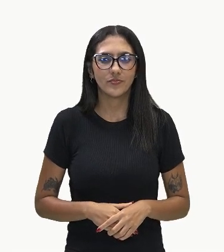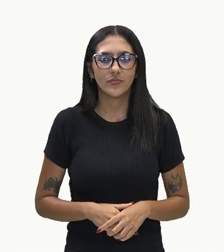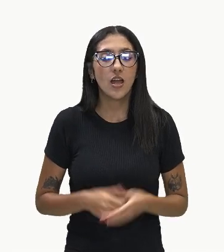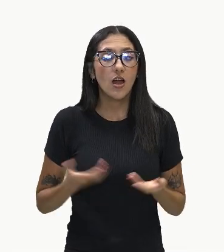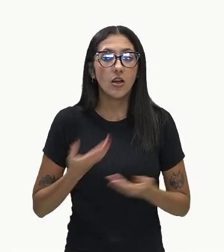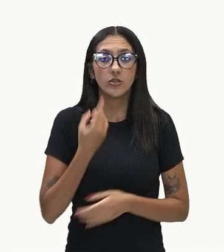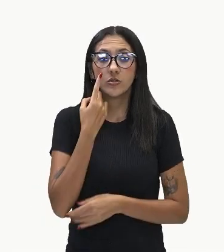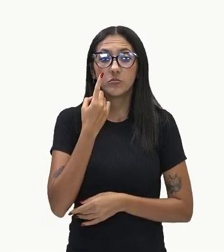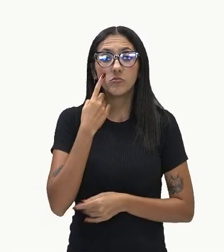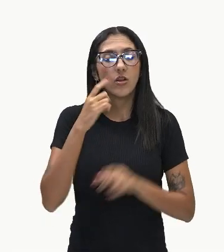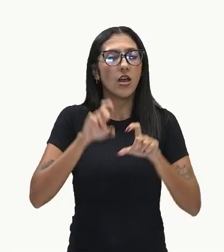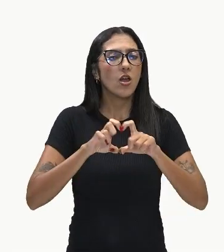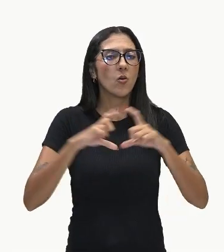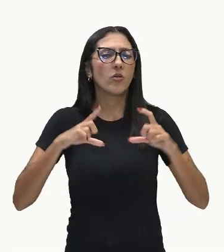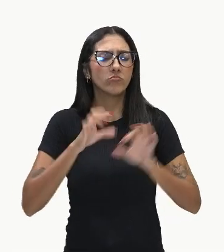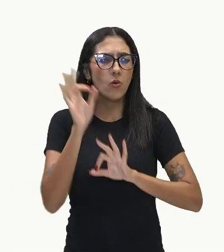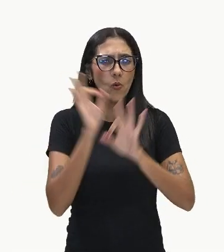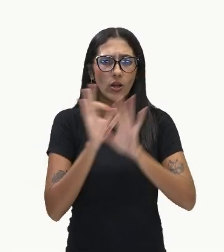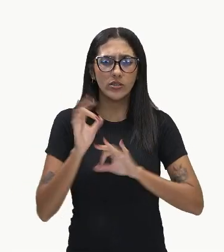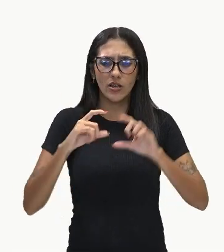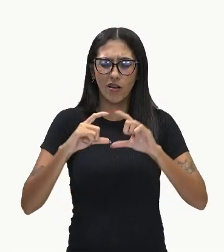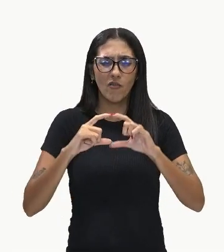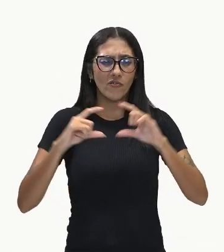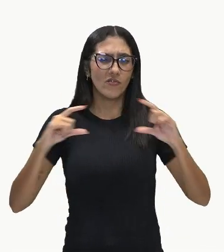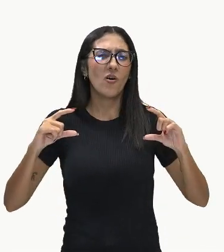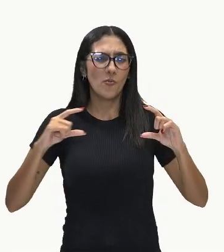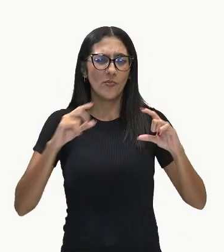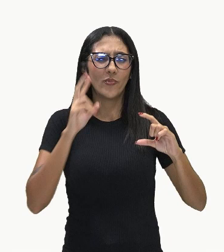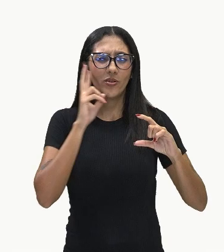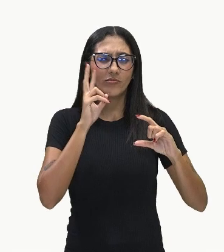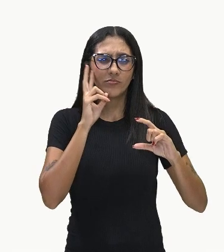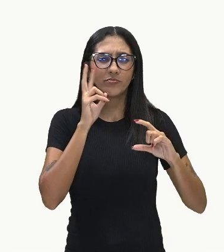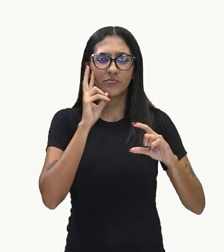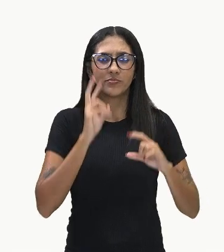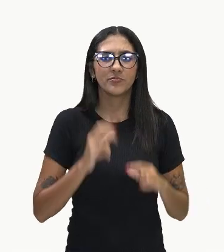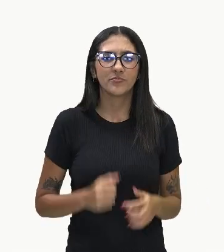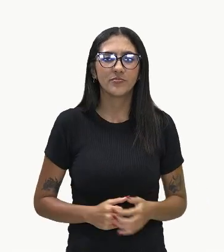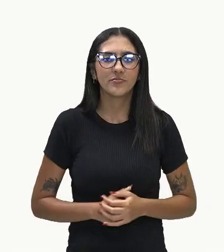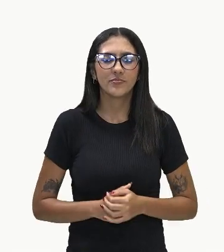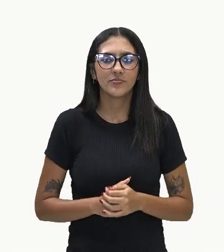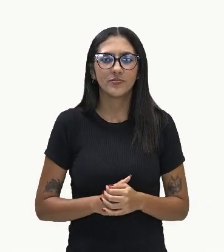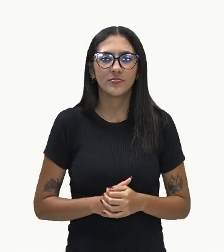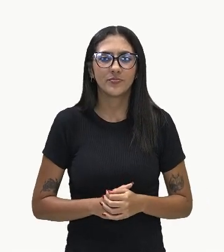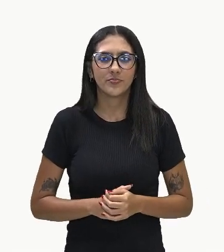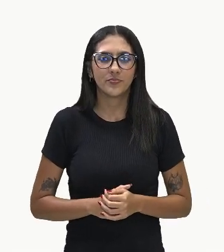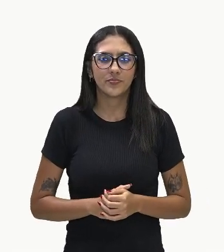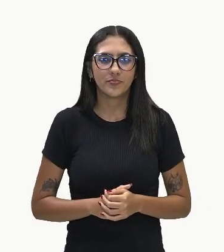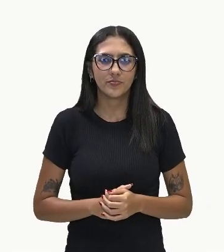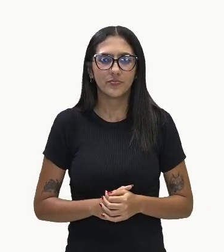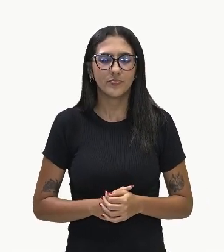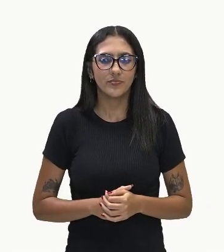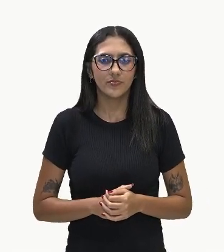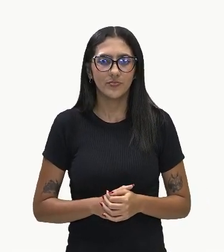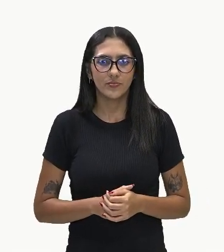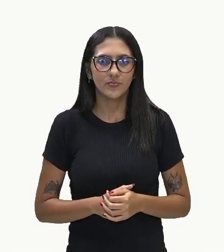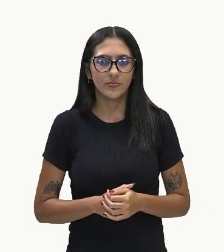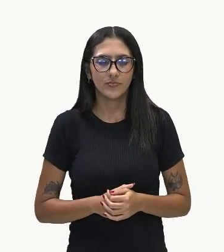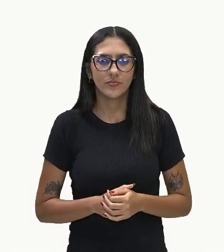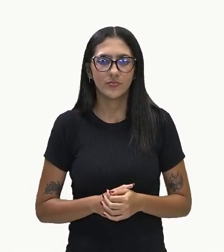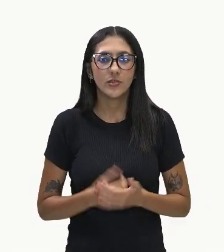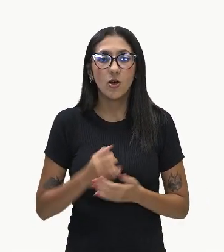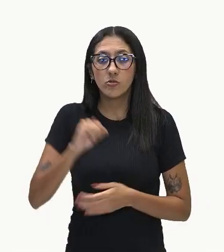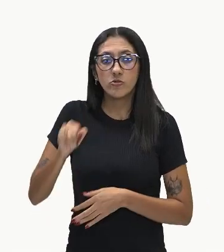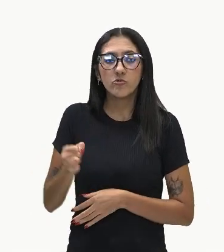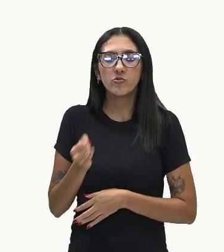aplicar a nossa fórmula. A nossa fórmula aqui para juros simples sempre será a mesma. Será quem? Ó? Juros vai ser